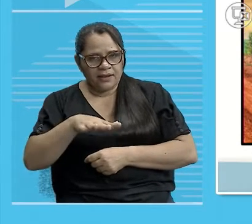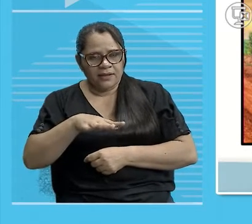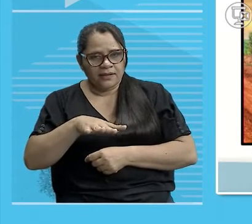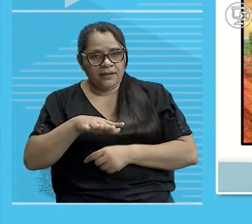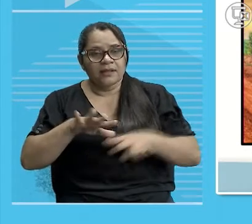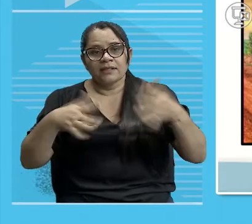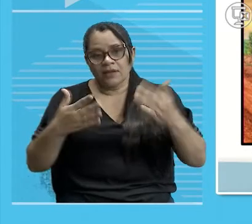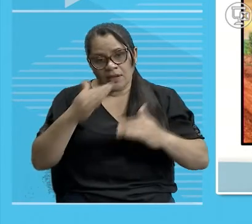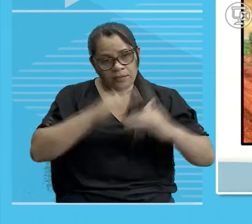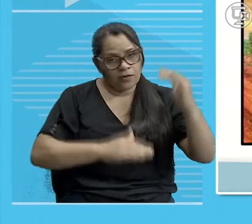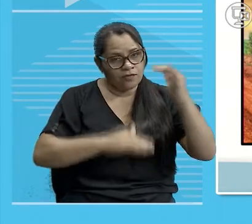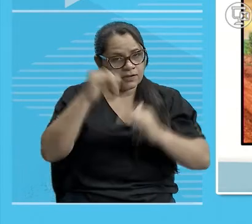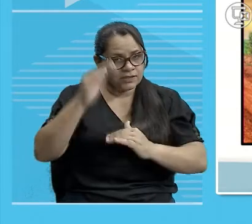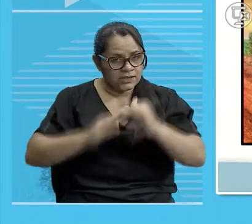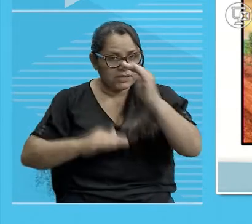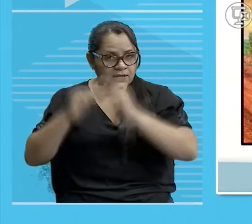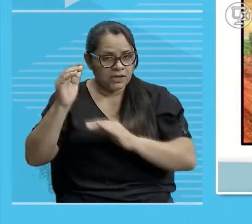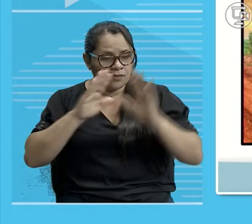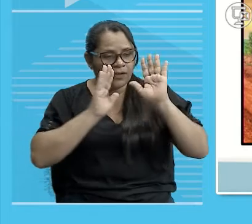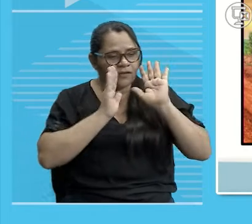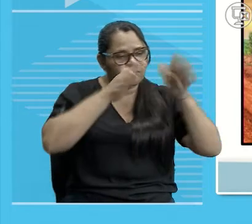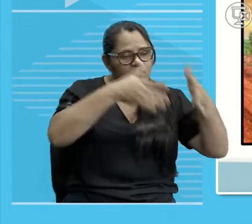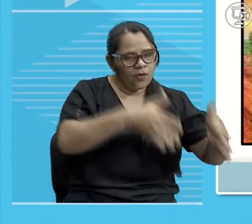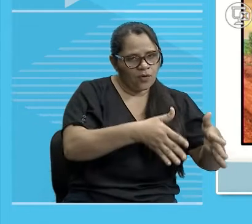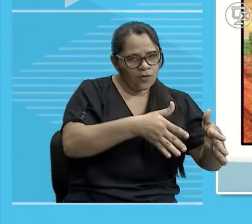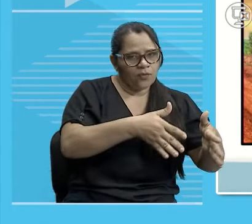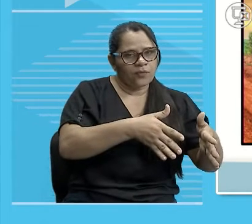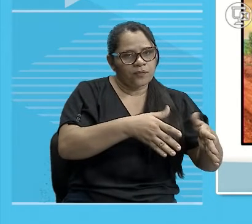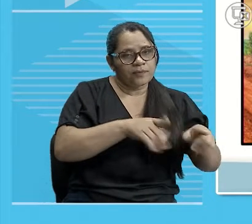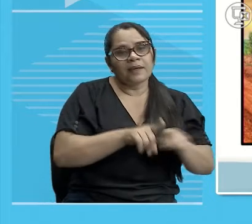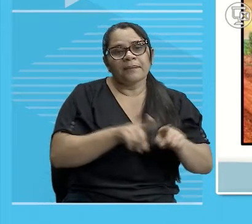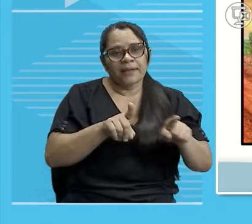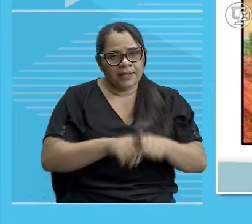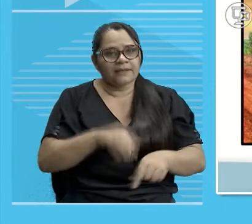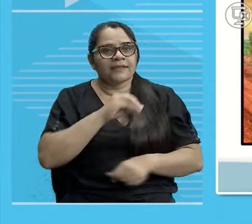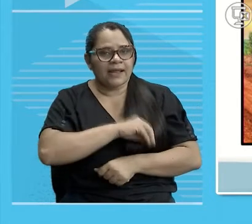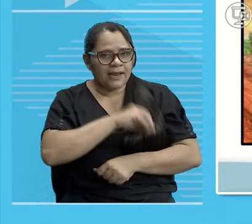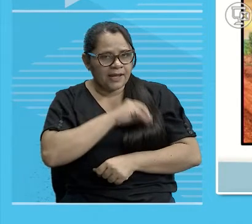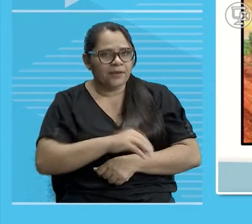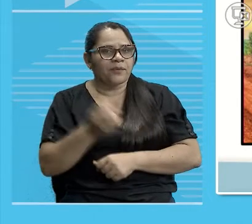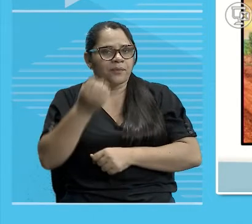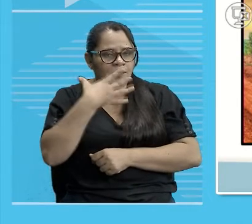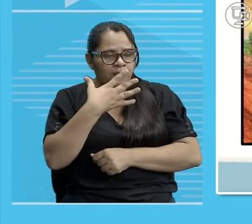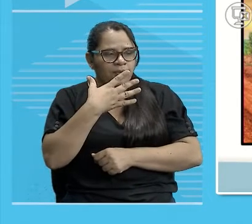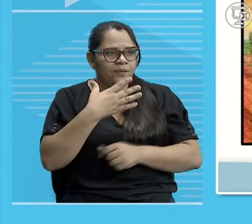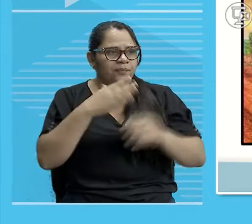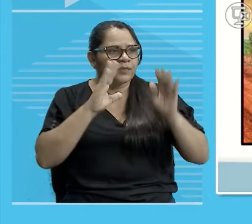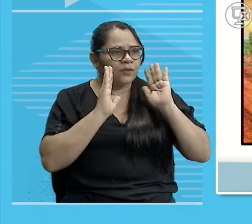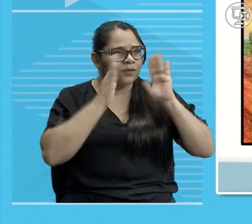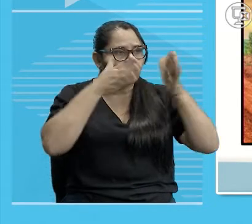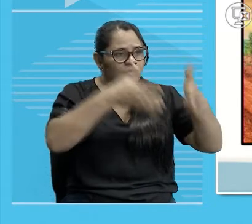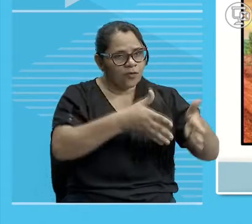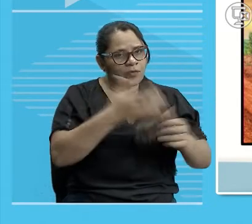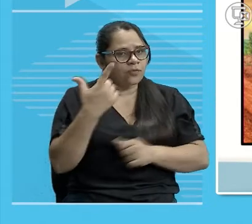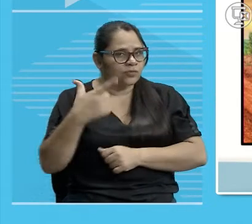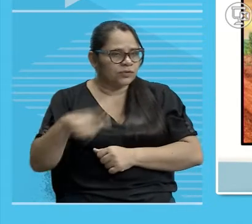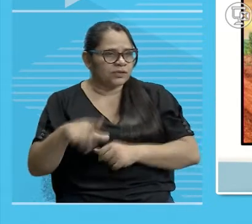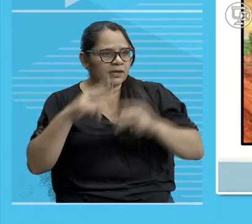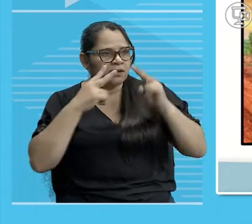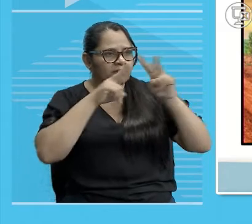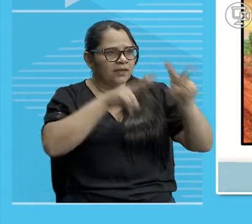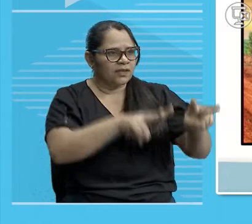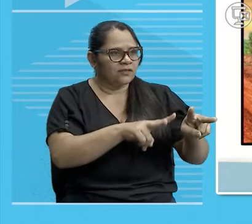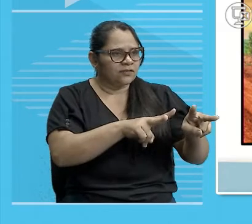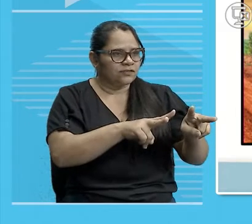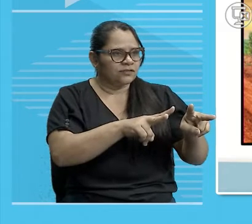também gera uma boa pagamento bons salários tá bom Outra profissão em alta ó engenheiro de